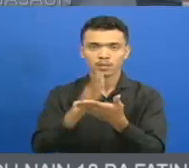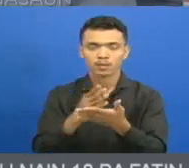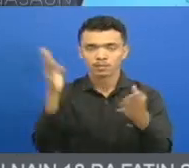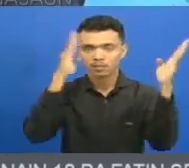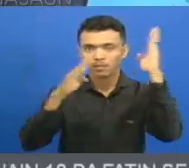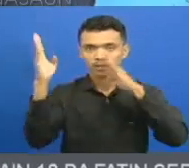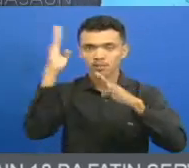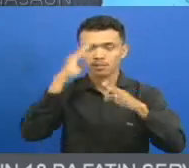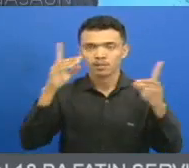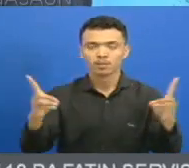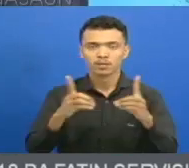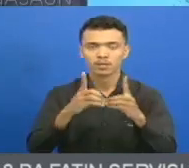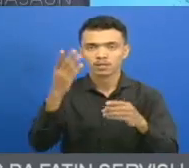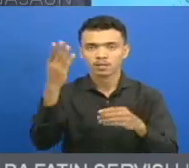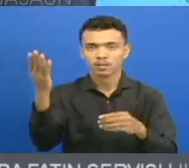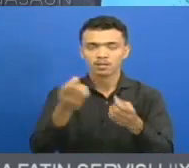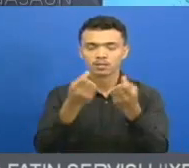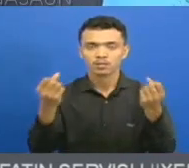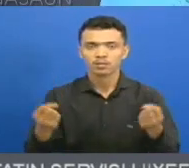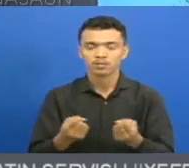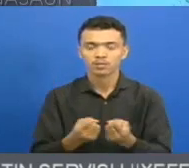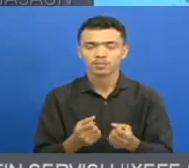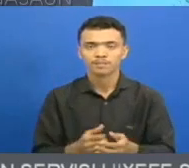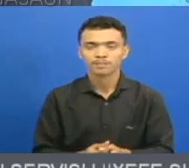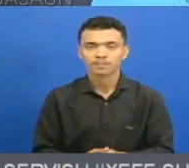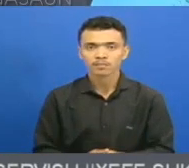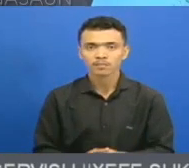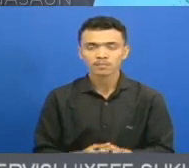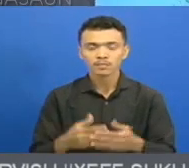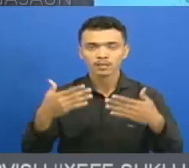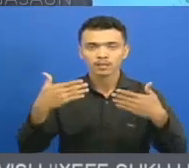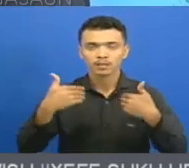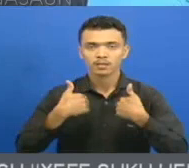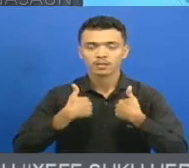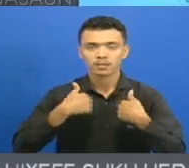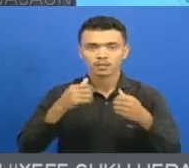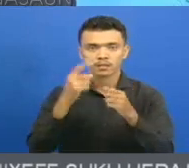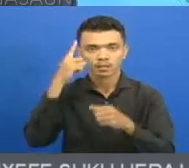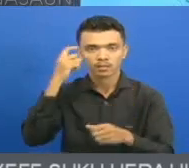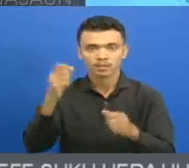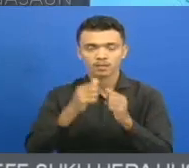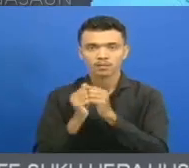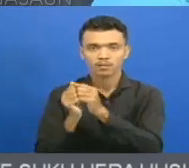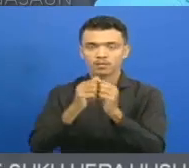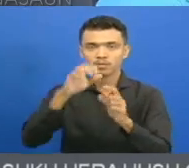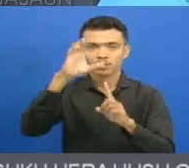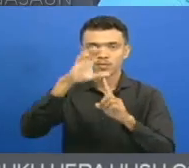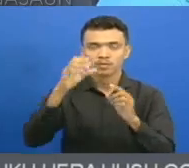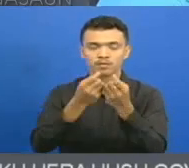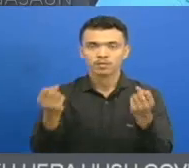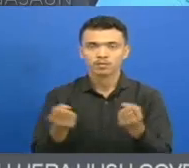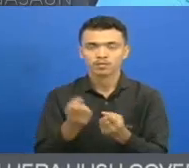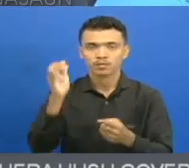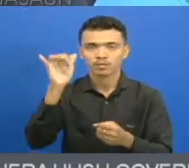Suco. Oficial Polícia Suco, moço, tabato, a mútuo com a CID Suco, cira, prato bele a